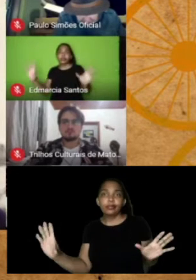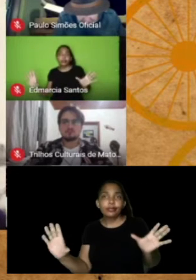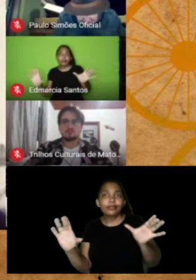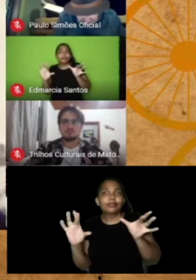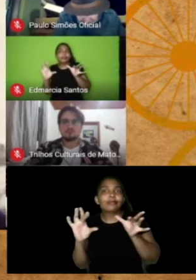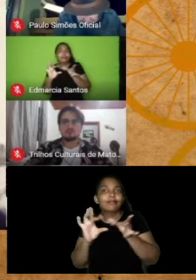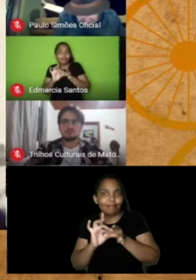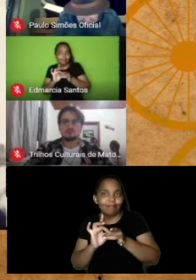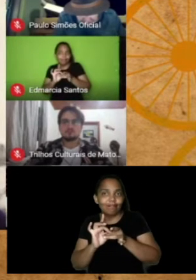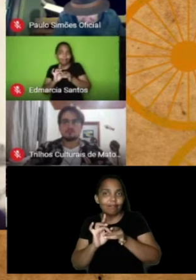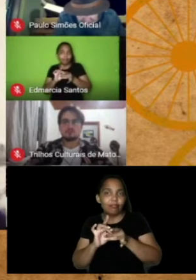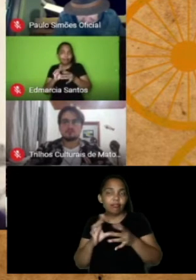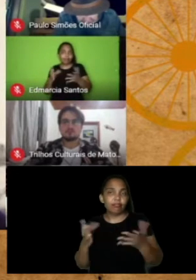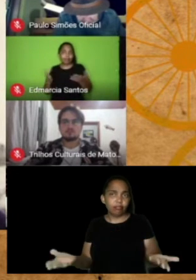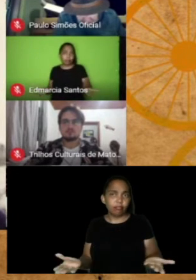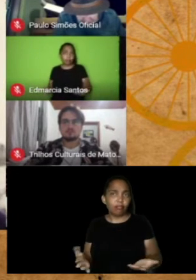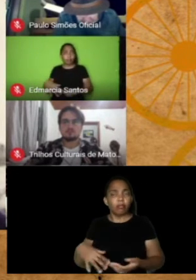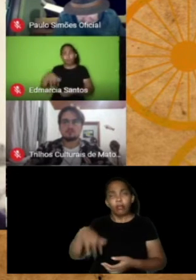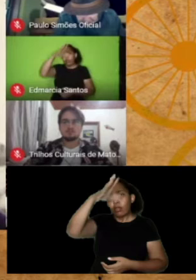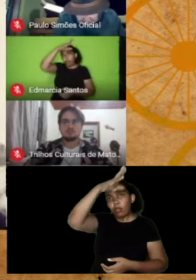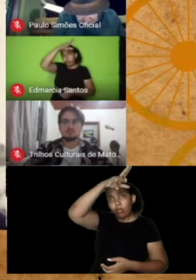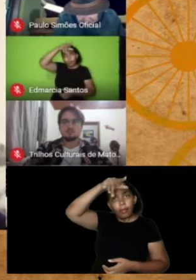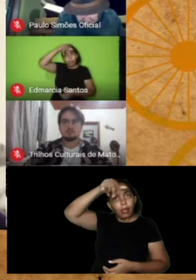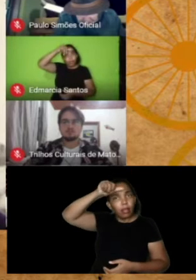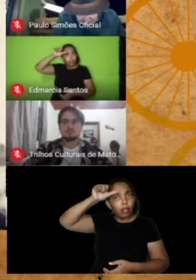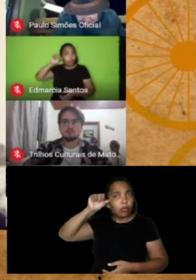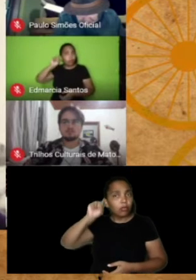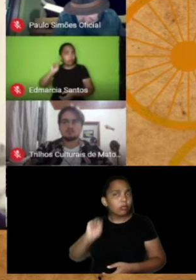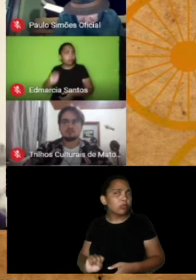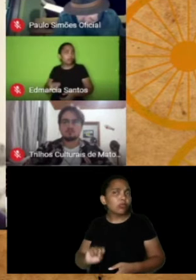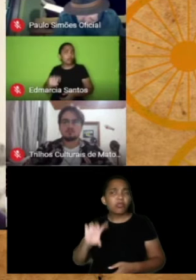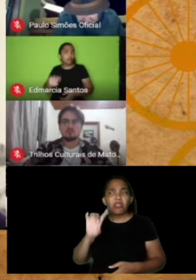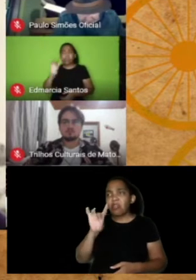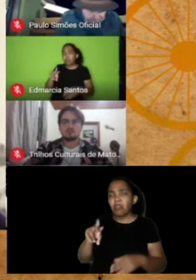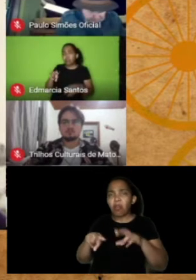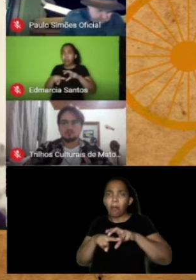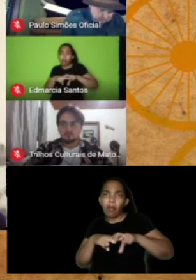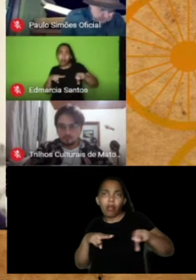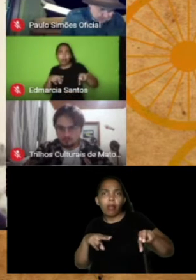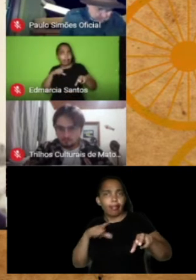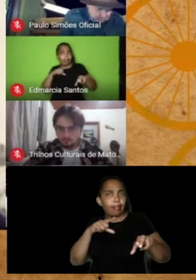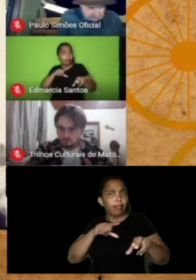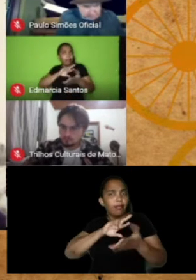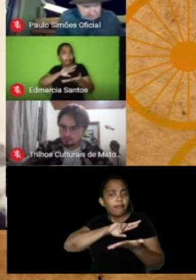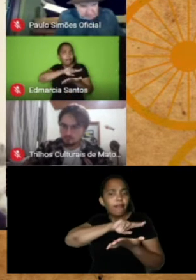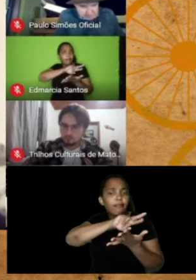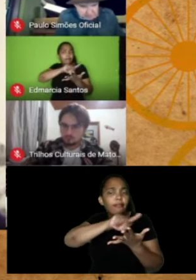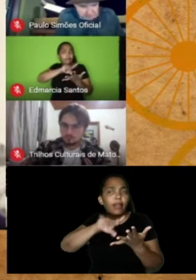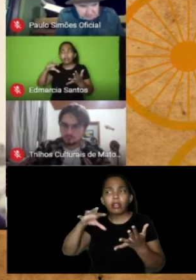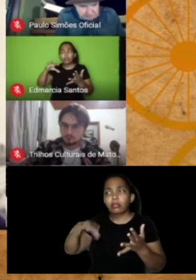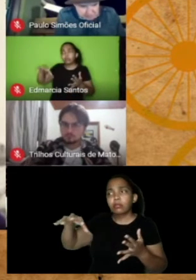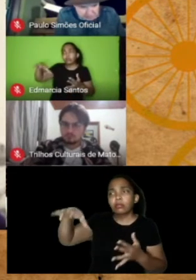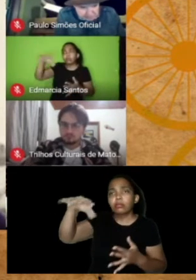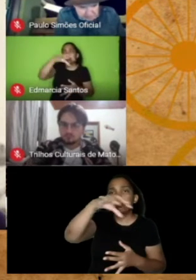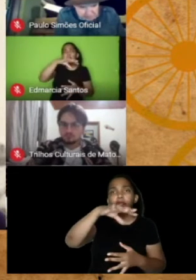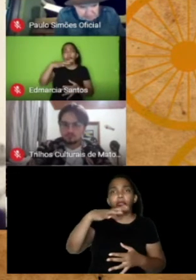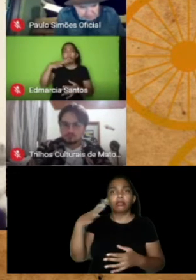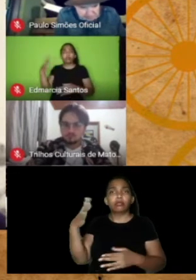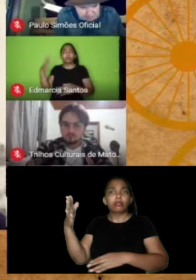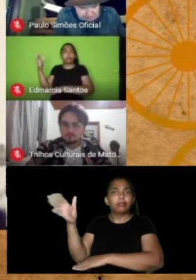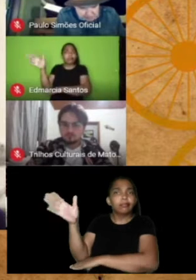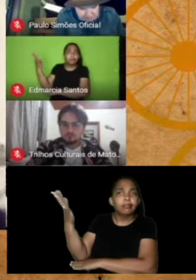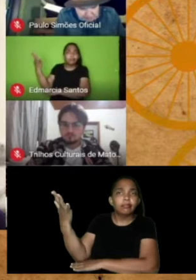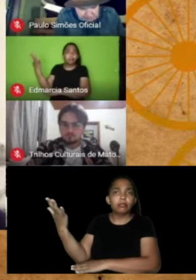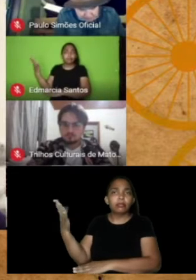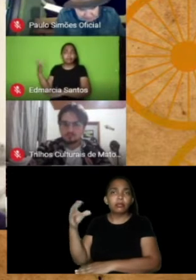Mato Grosso ele não é visitado apenas pela Noroeste, né? Nós temos aí o período das expansões das bandeiras, depois das